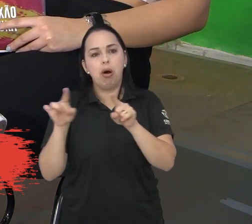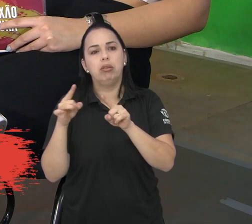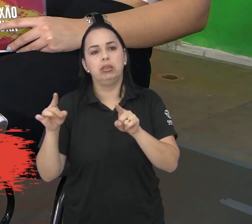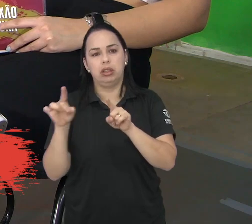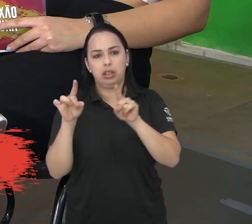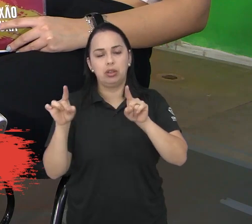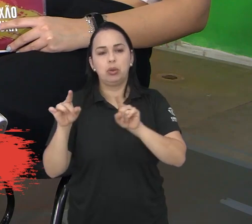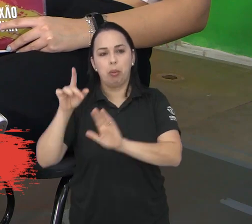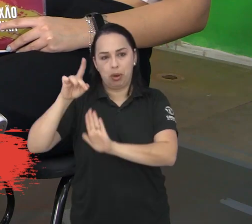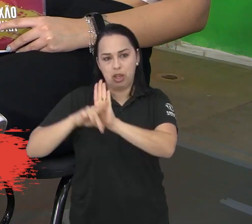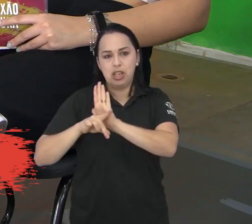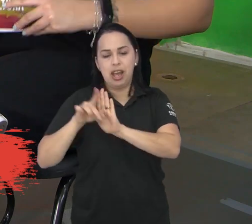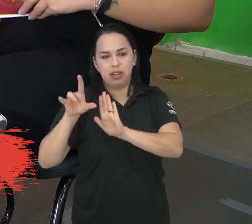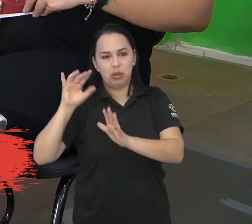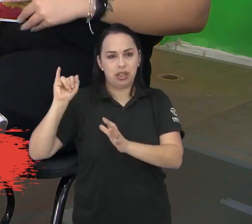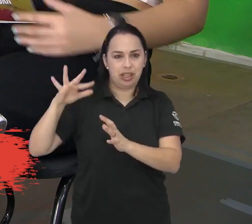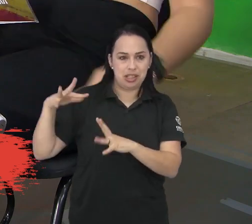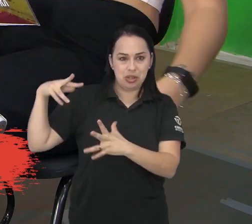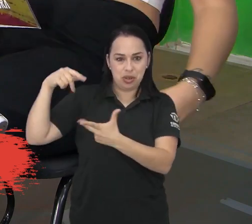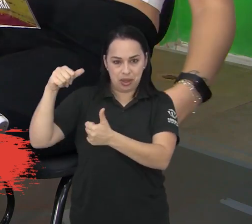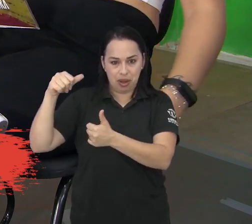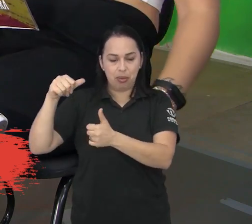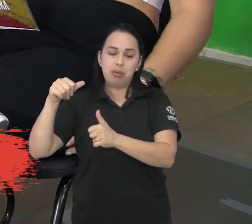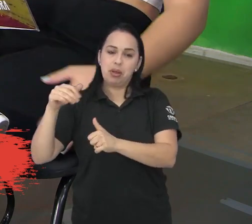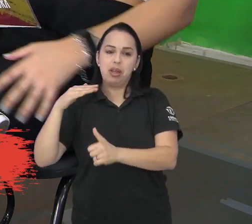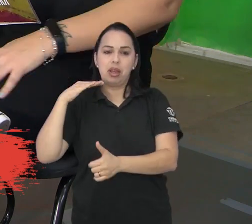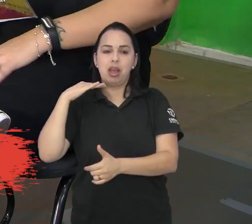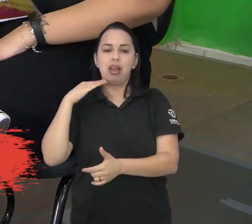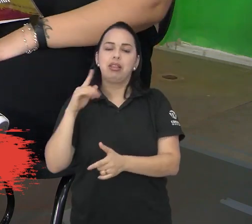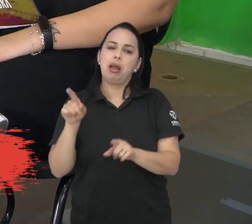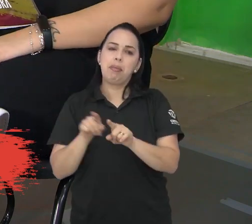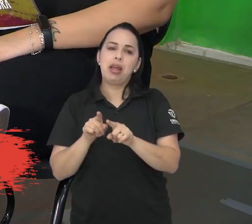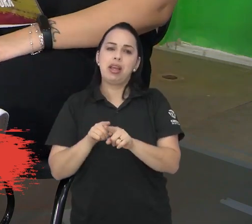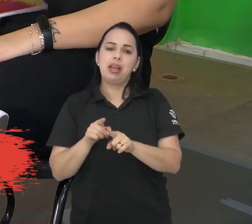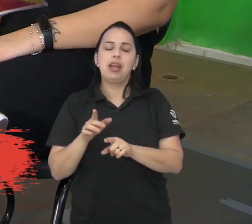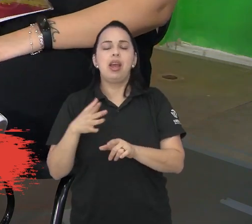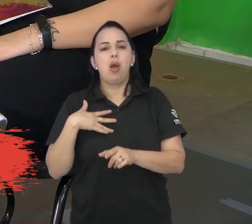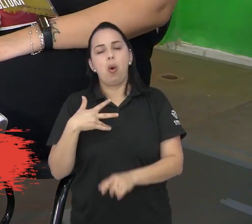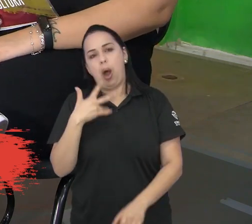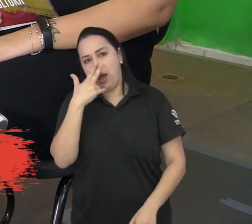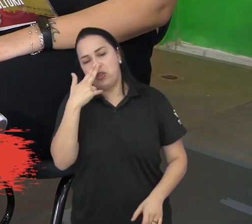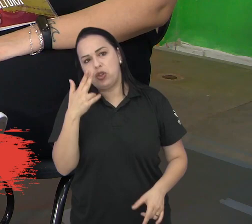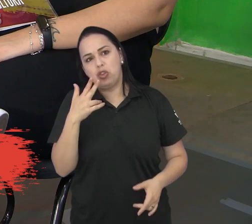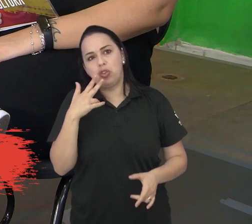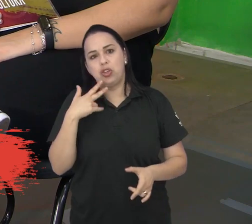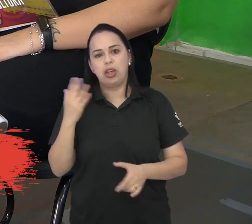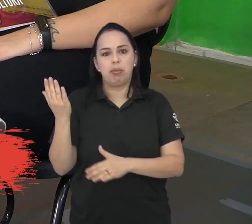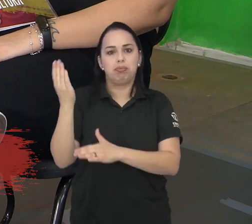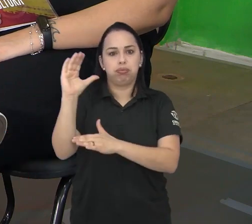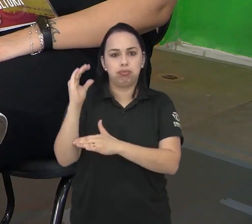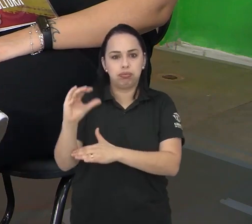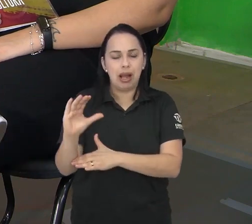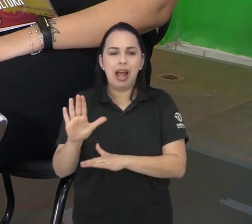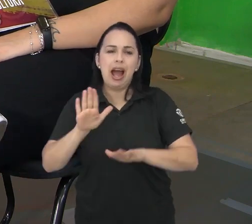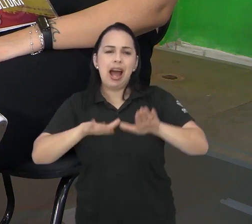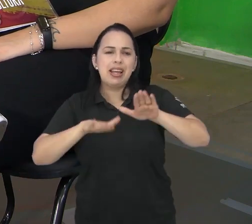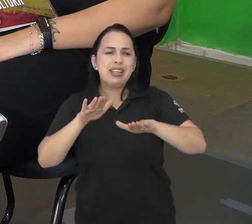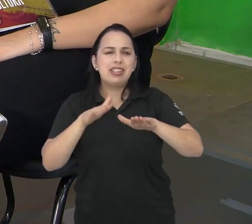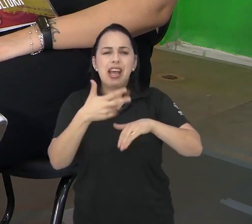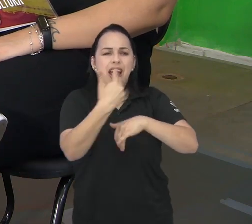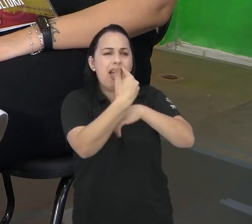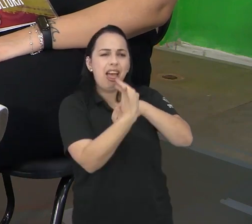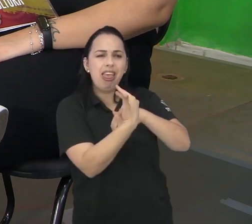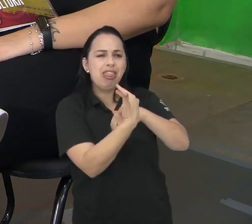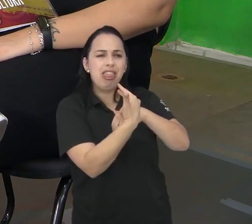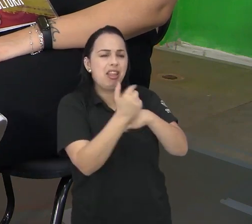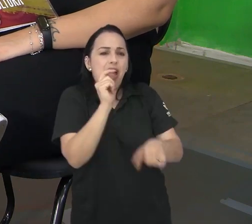Band, está no meu canal lá do YouTube, Guilherme dos Santos. Eu acredito que esses outros vídeos, que a maioria deles acabam não sendo tão profissionais, às vezes